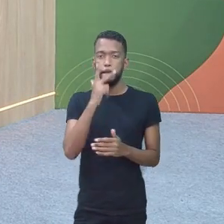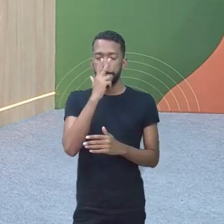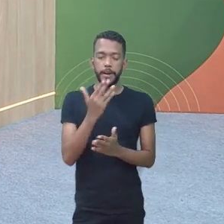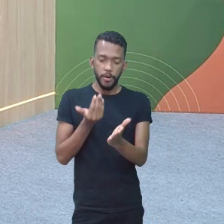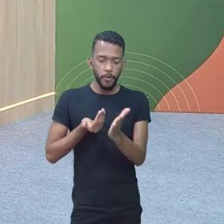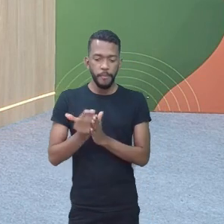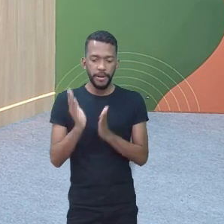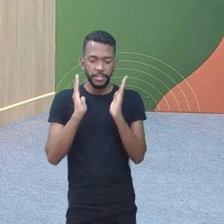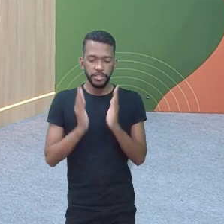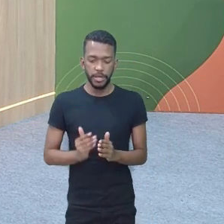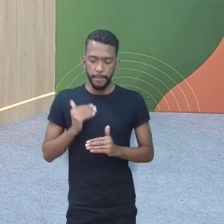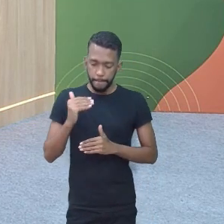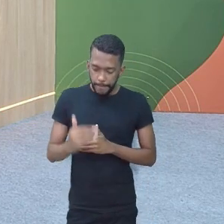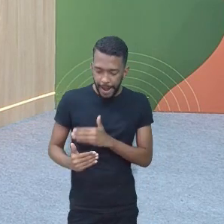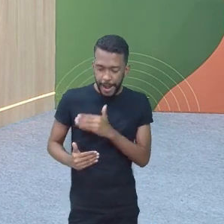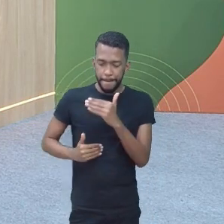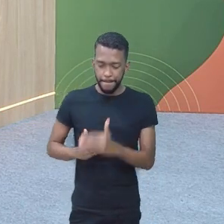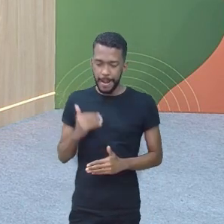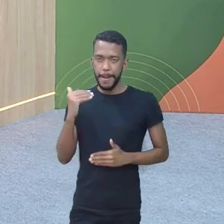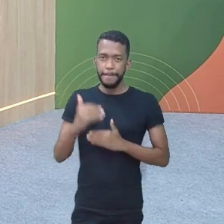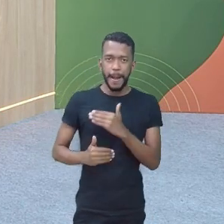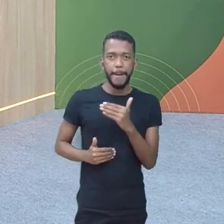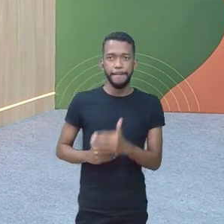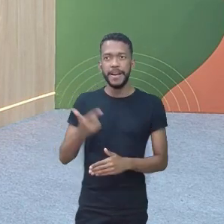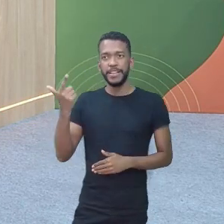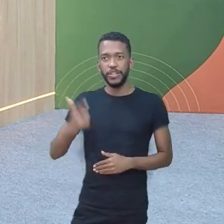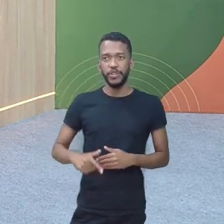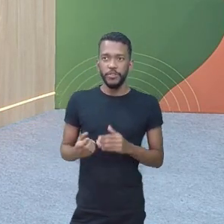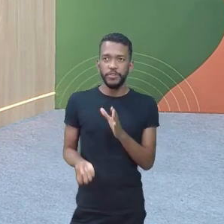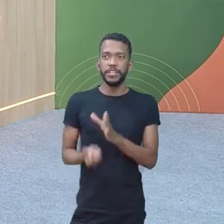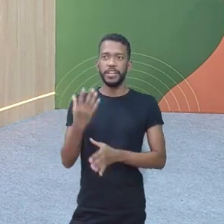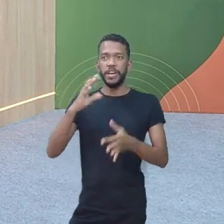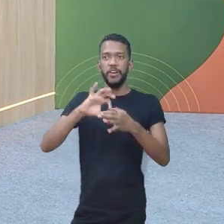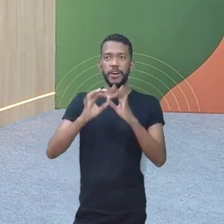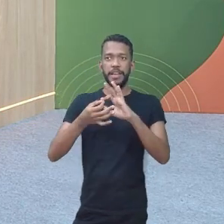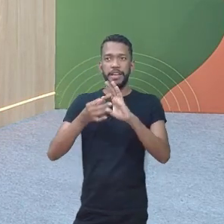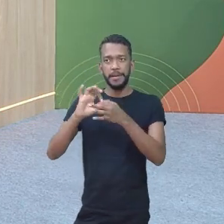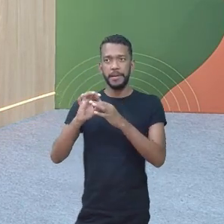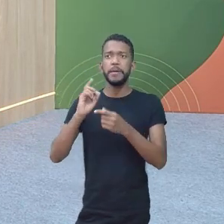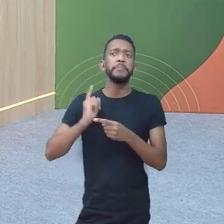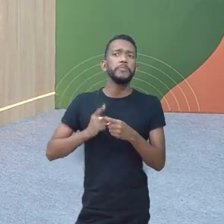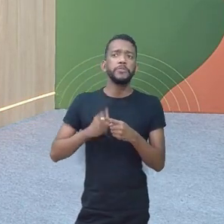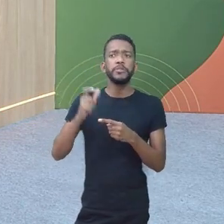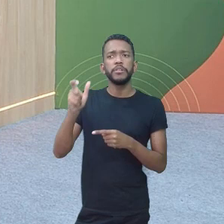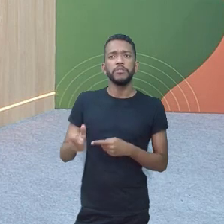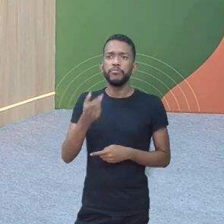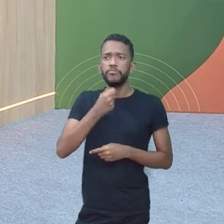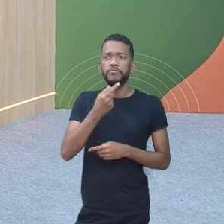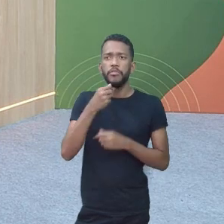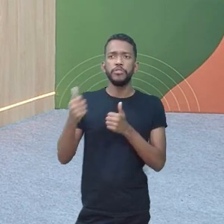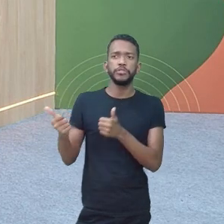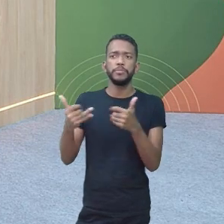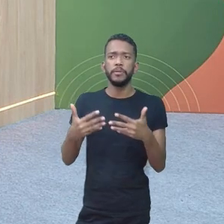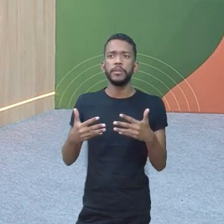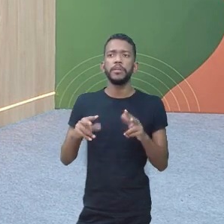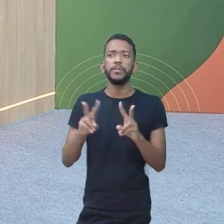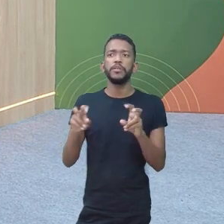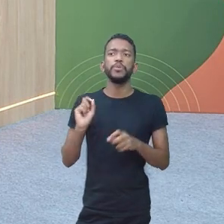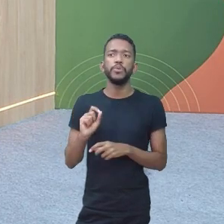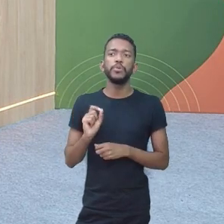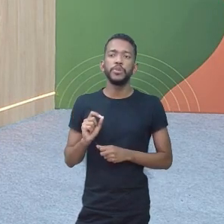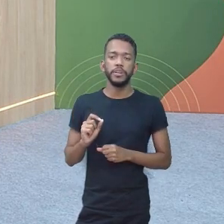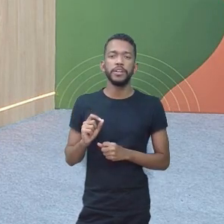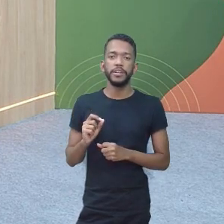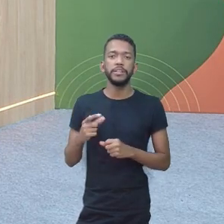começa a cultivar novamente o espírito olímpico, né? Porque ele diz que o importante é competir, e competir